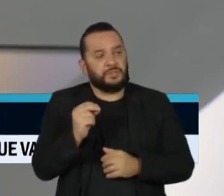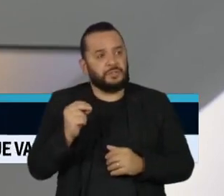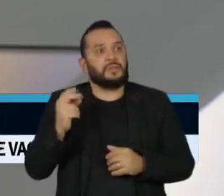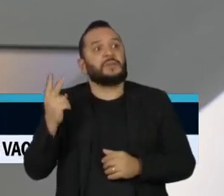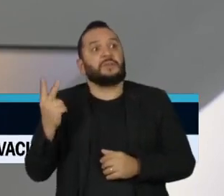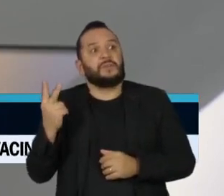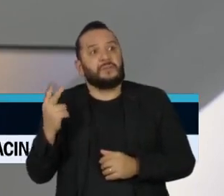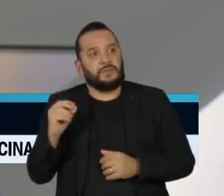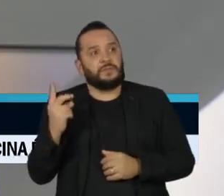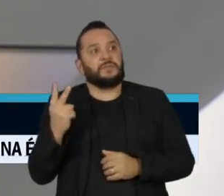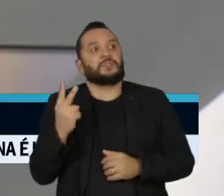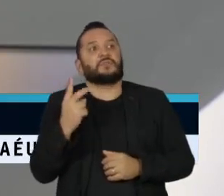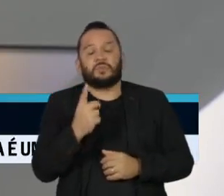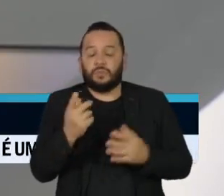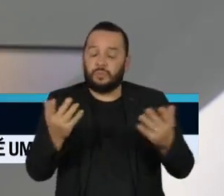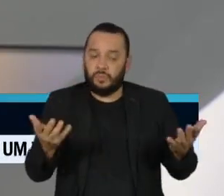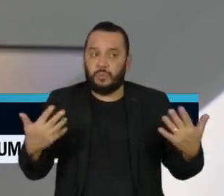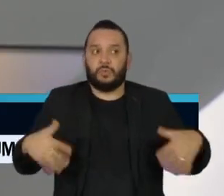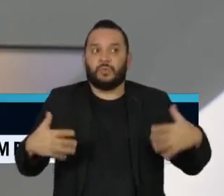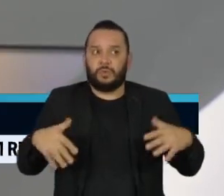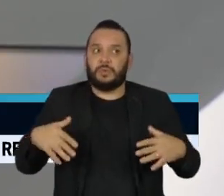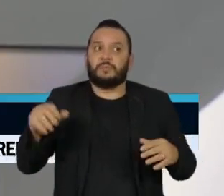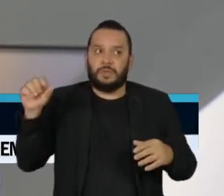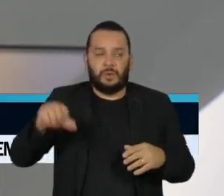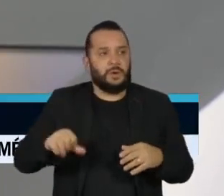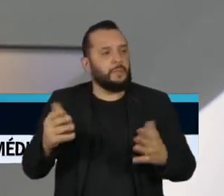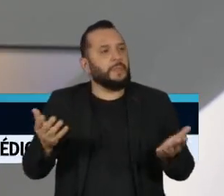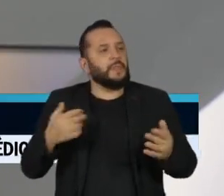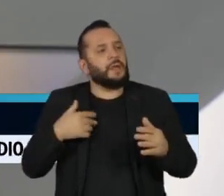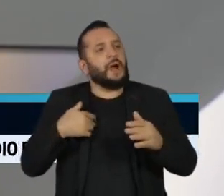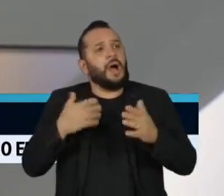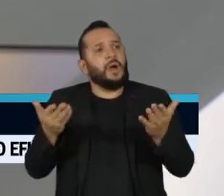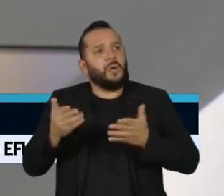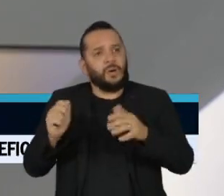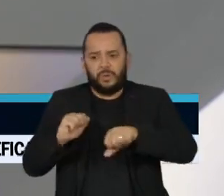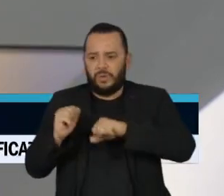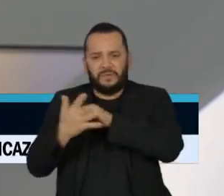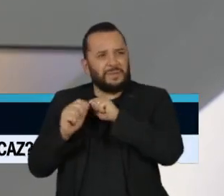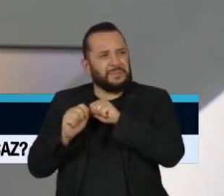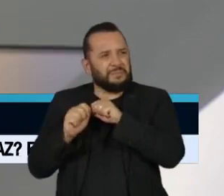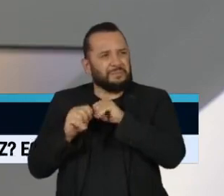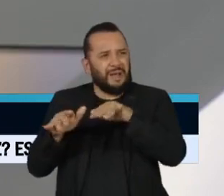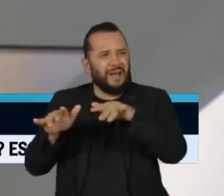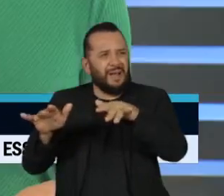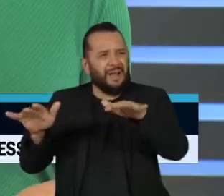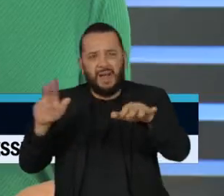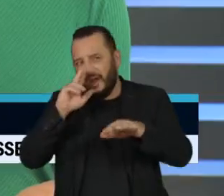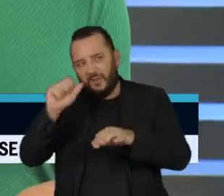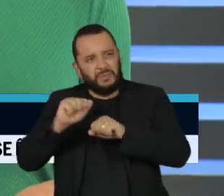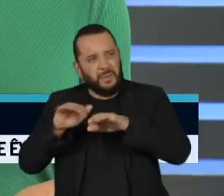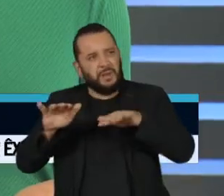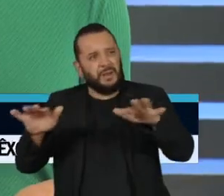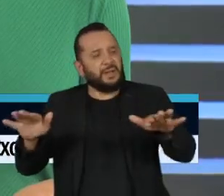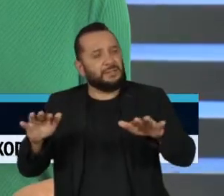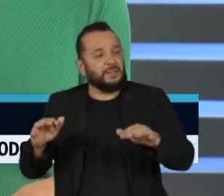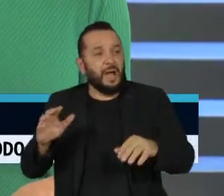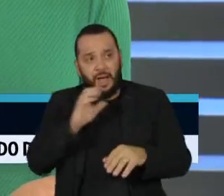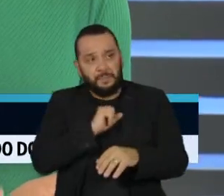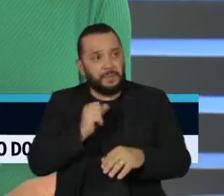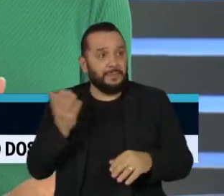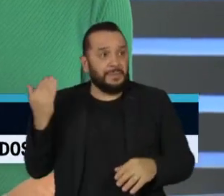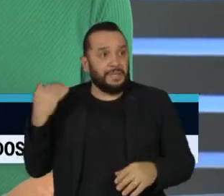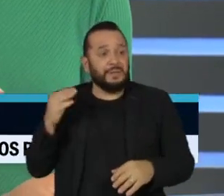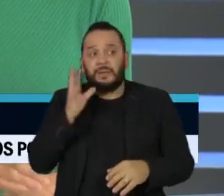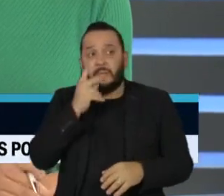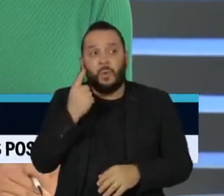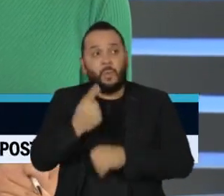vírus ficou tão mais transmissível que, ao invés de levar um ano para causar esse estrago, ele causa em algumas semanas agora. E a vacinação continua muito desigual